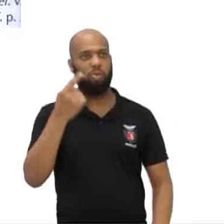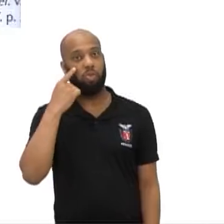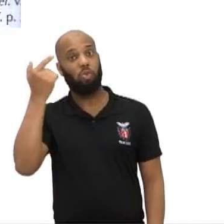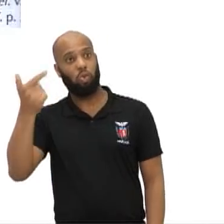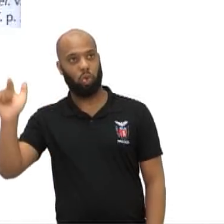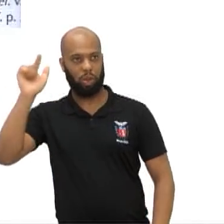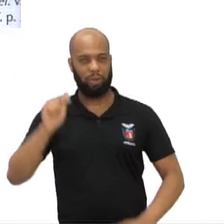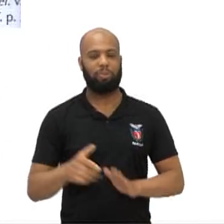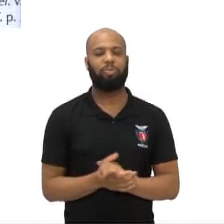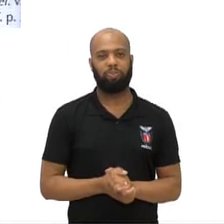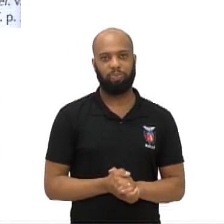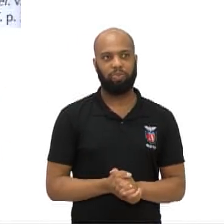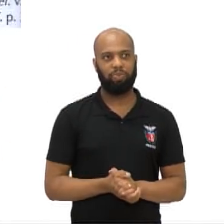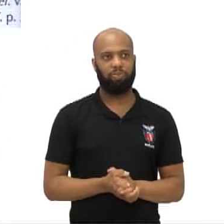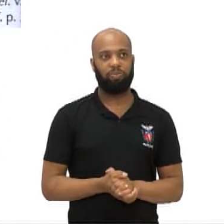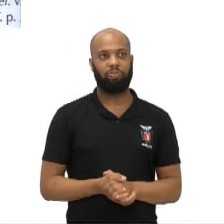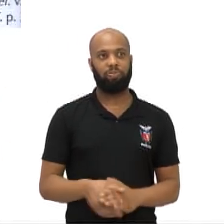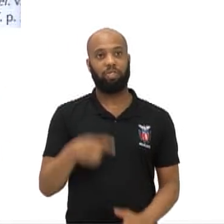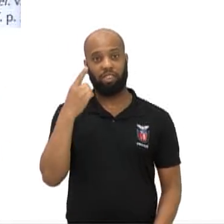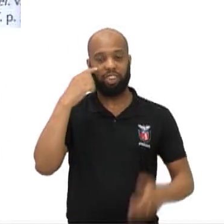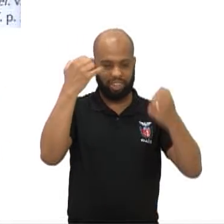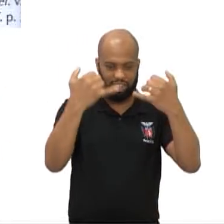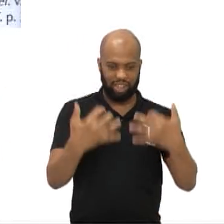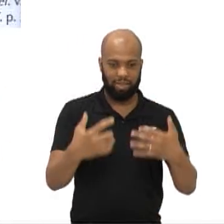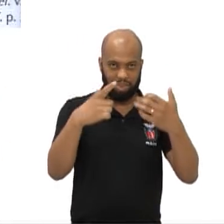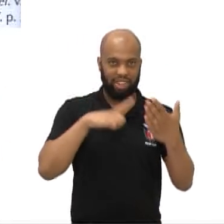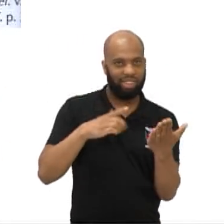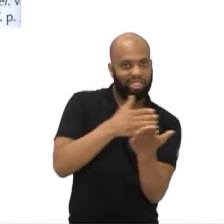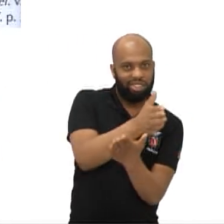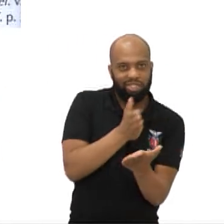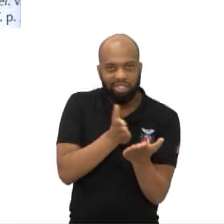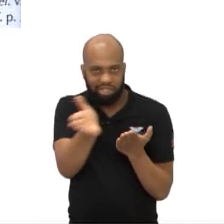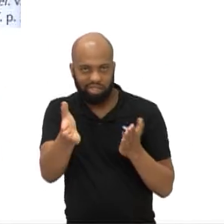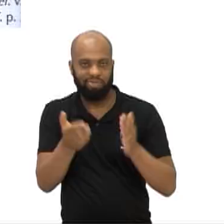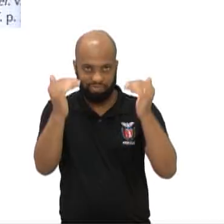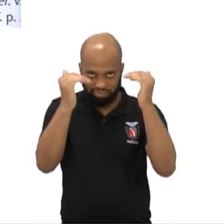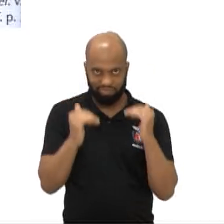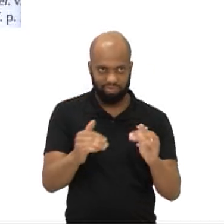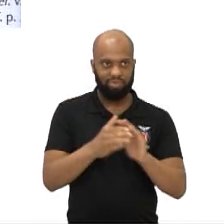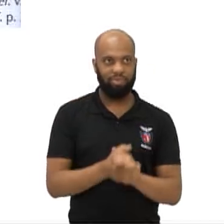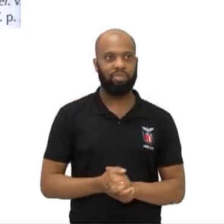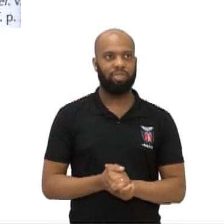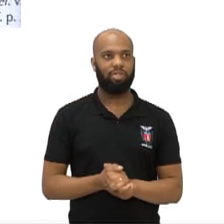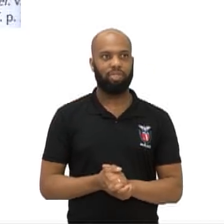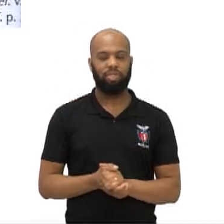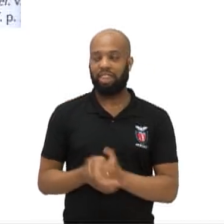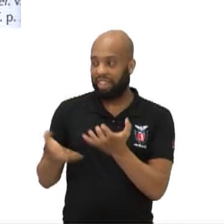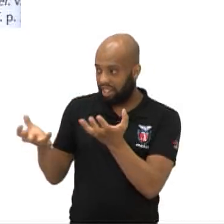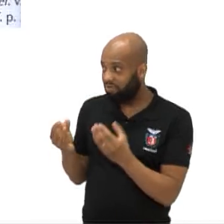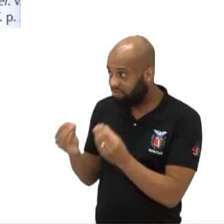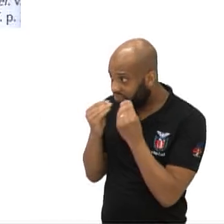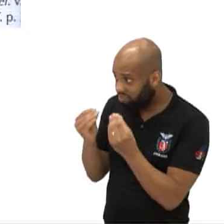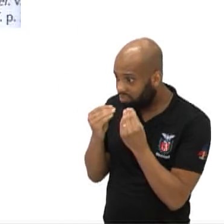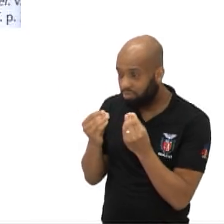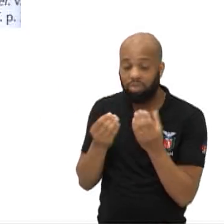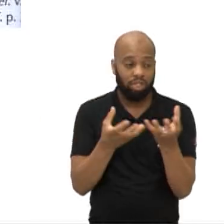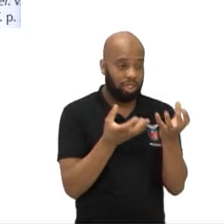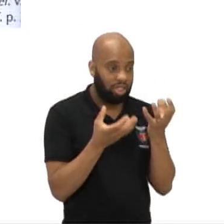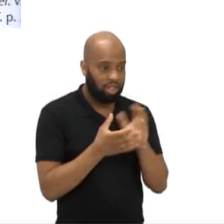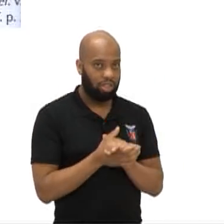para mais exercícios, então. Olha lá, explique a ambiguidade na tirinha abaixo. Quer um hambúrguer?